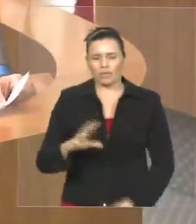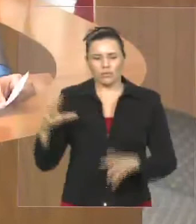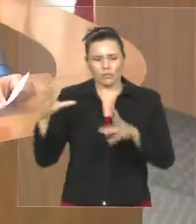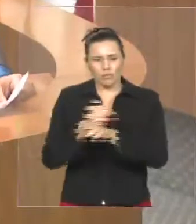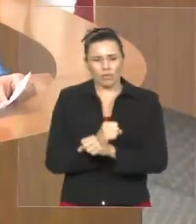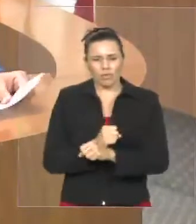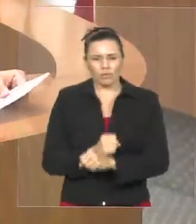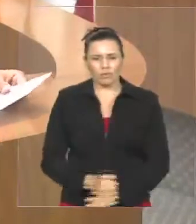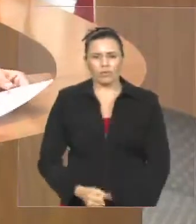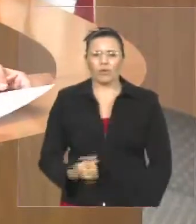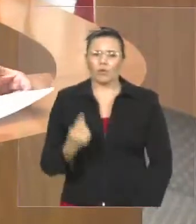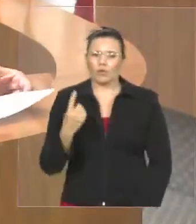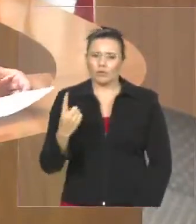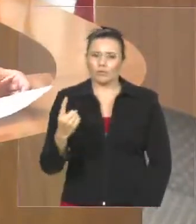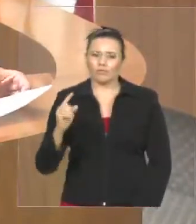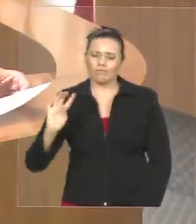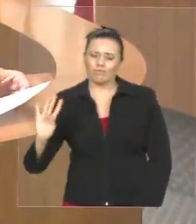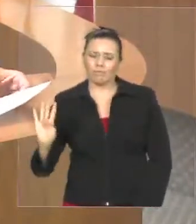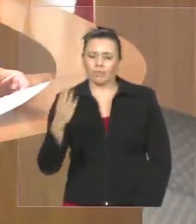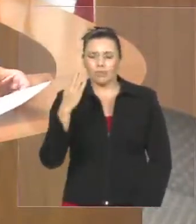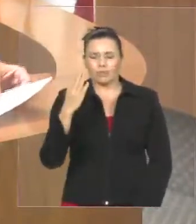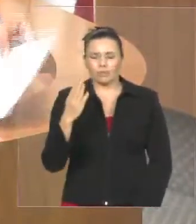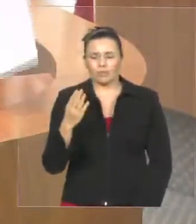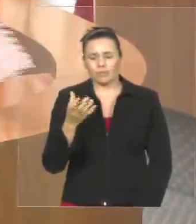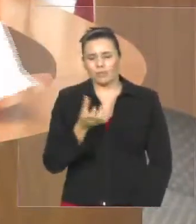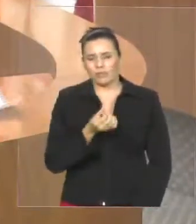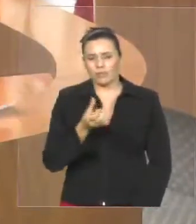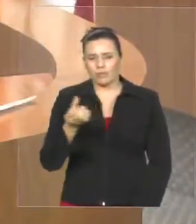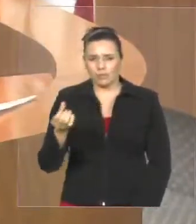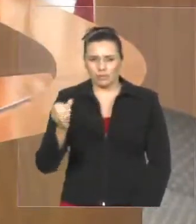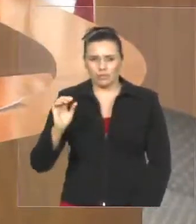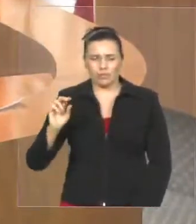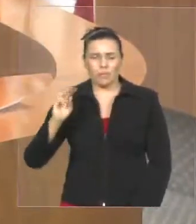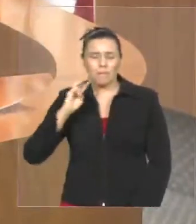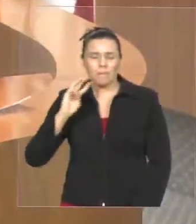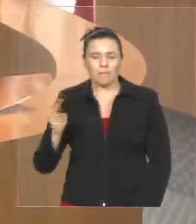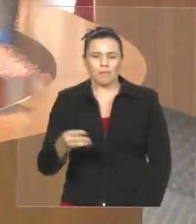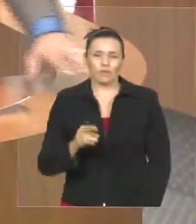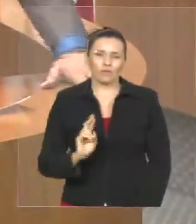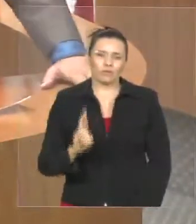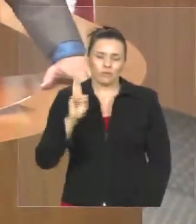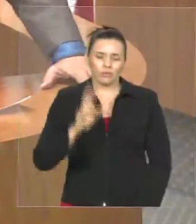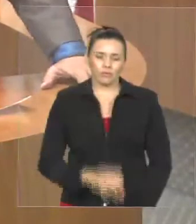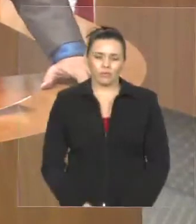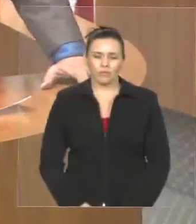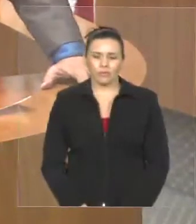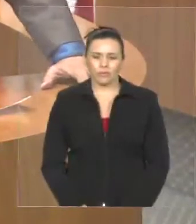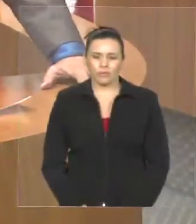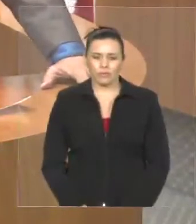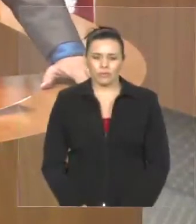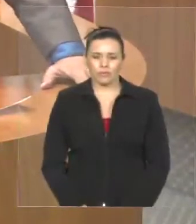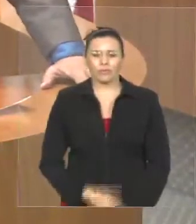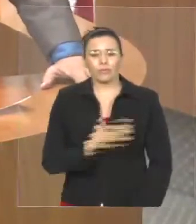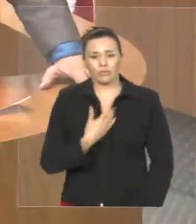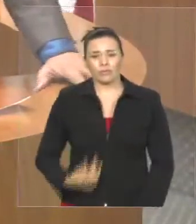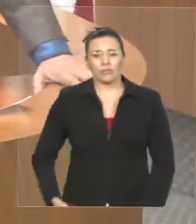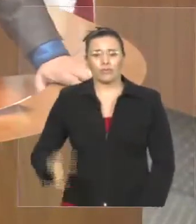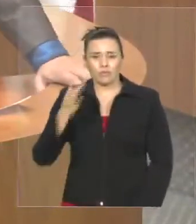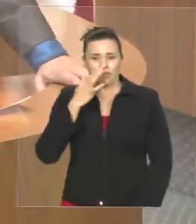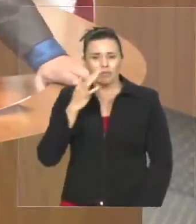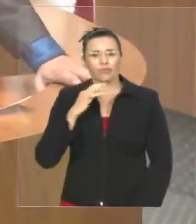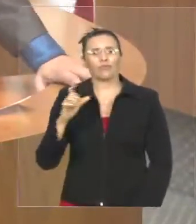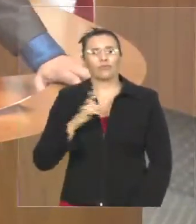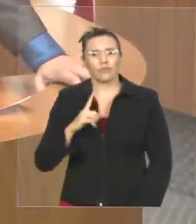aproximadamente 1 bilhão e 600 milhões de reais. E o governo Flávio Dino tem feito um investimento